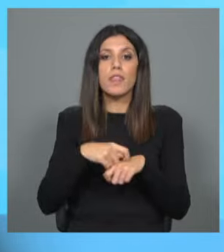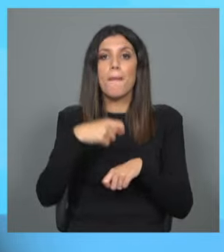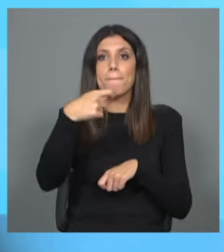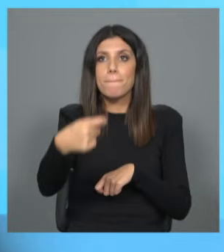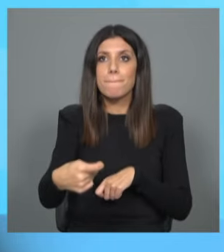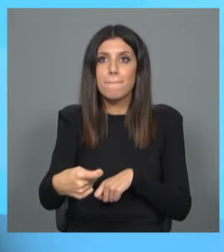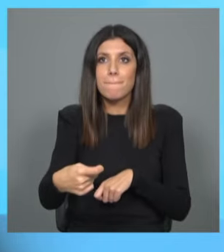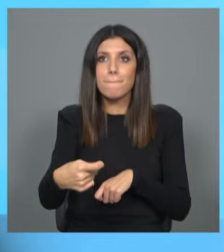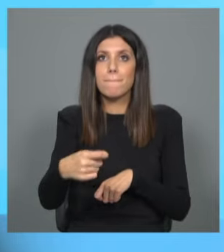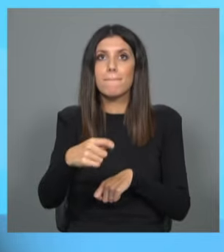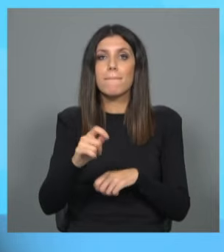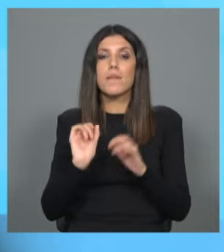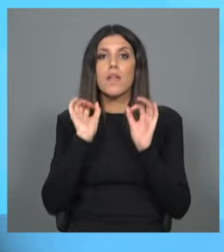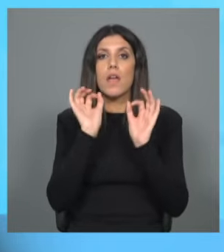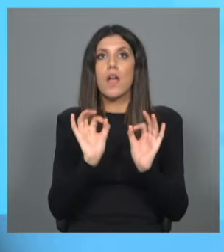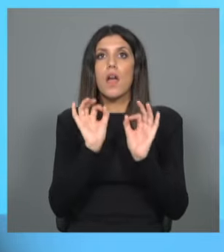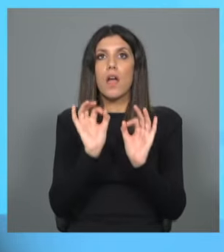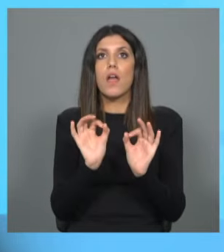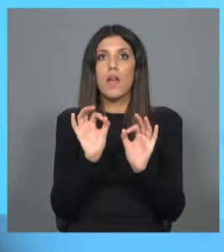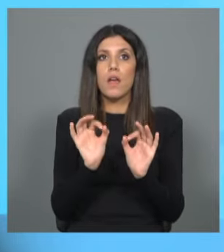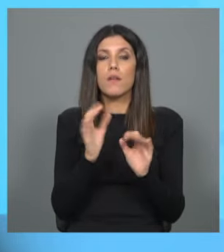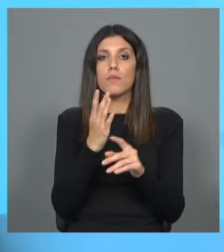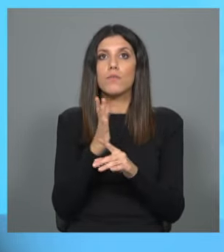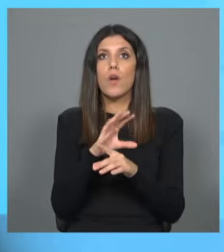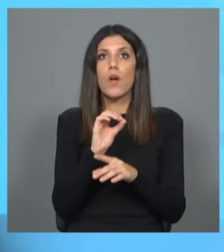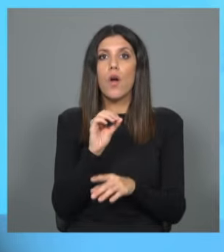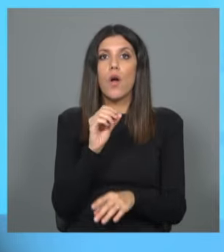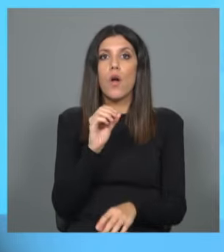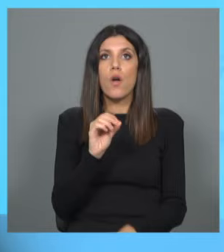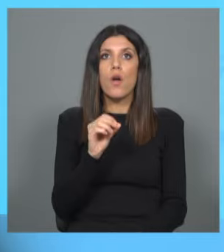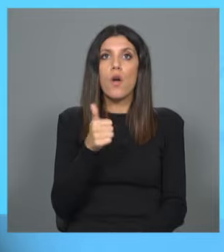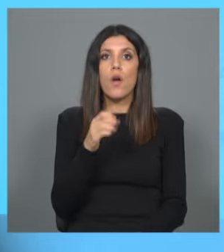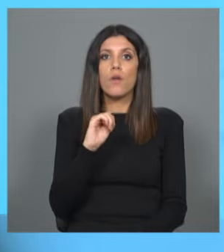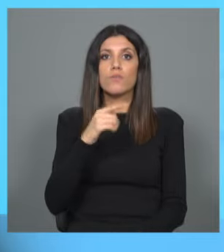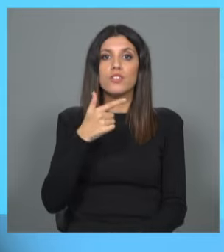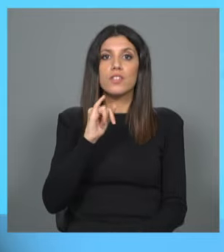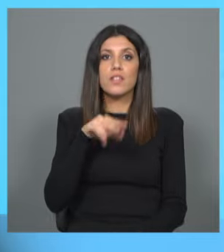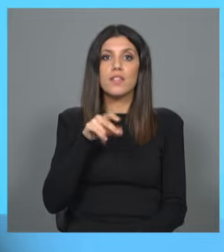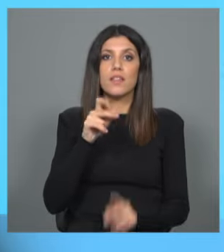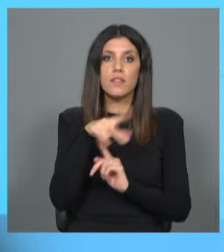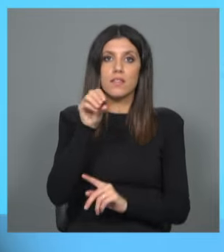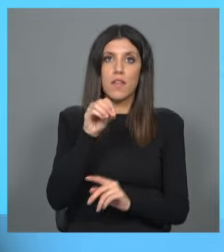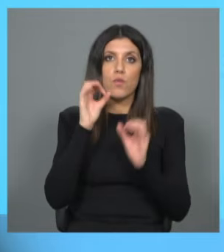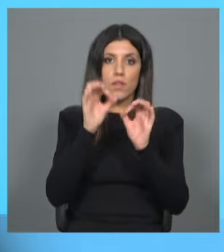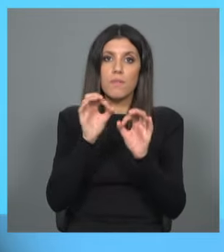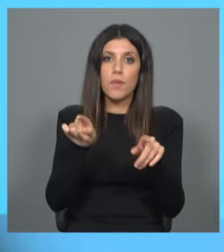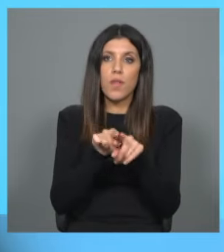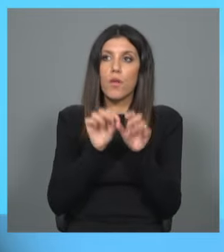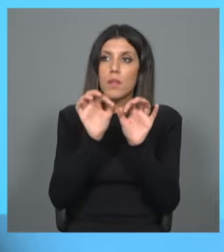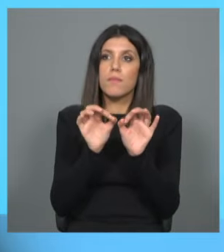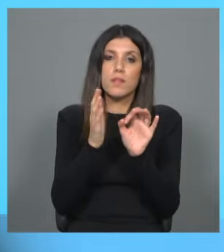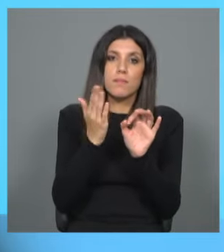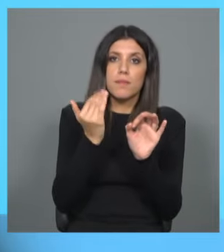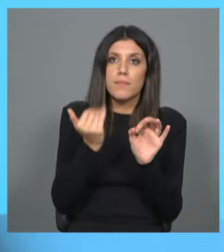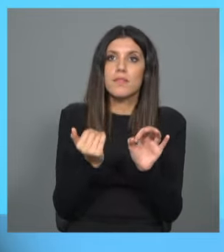de tratamentos, a tal obstinação terapêutica. Né? E isso é também algo que é necessário clarificar, porque,